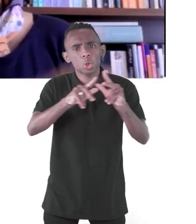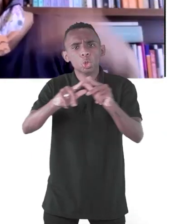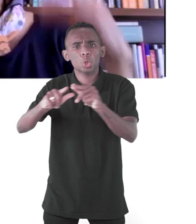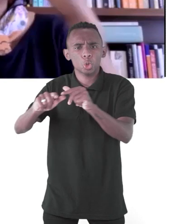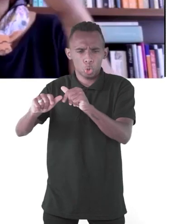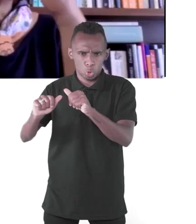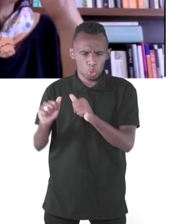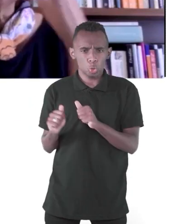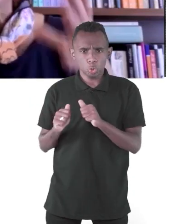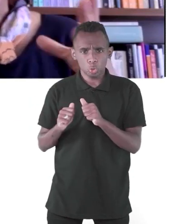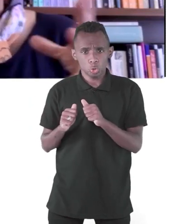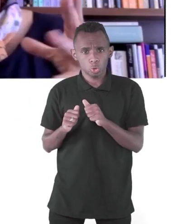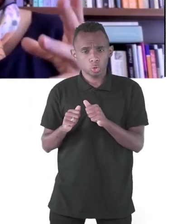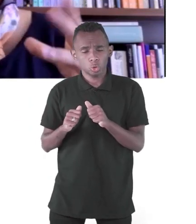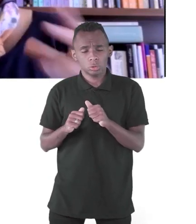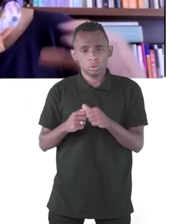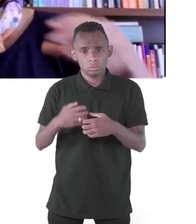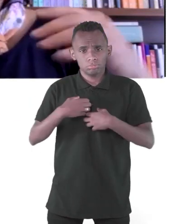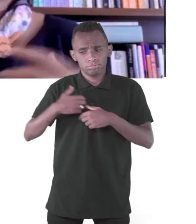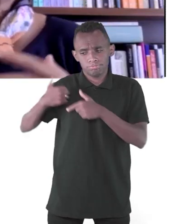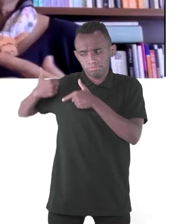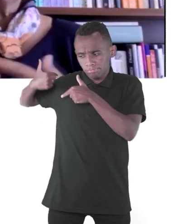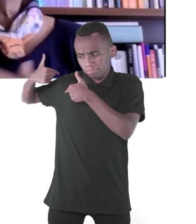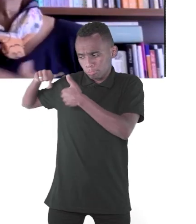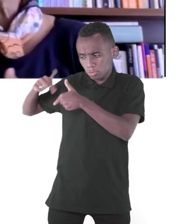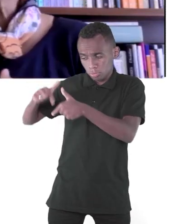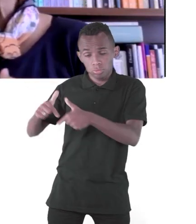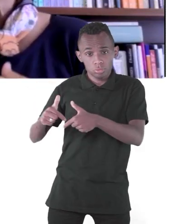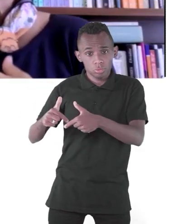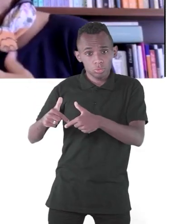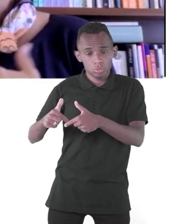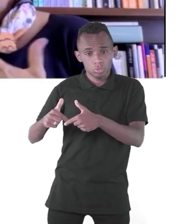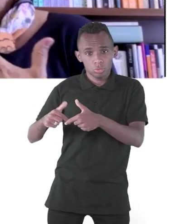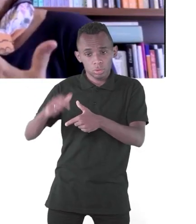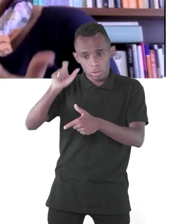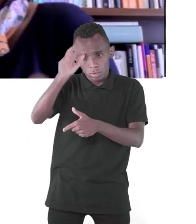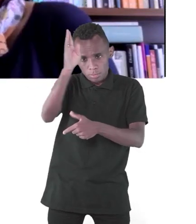é uma essência antropofágica, desse brasileiro que